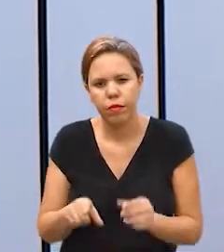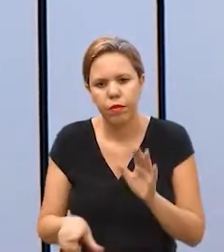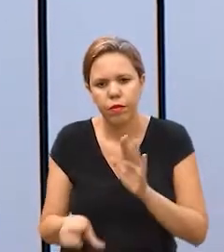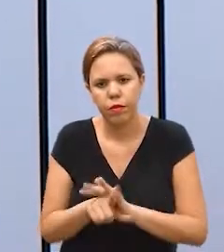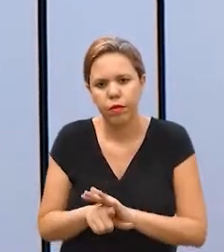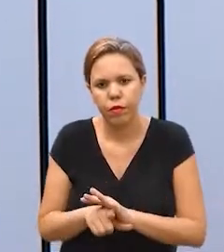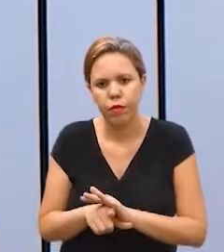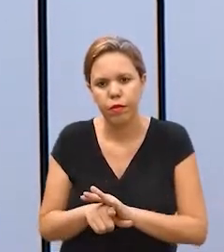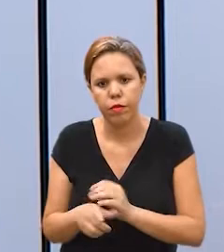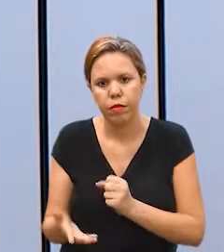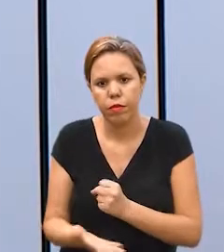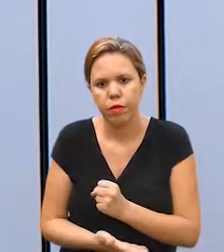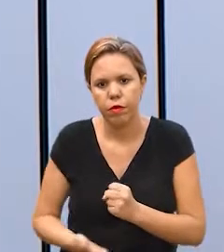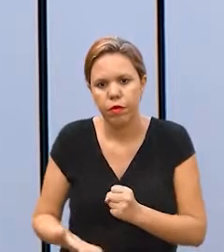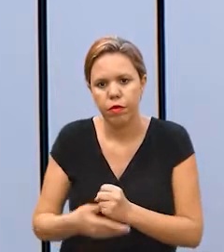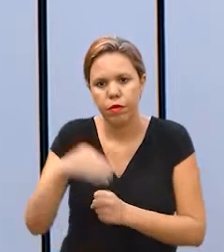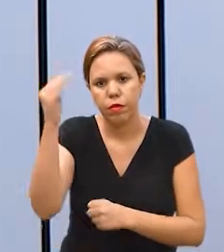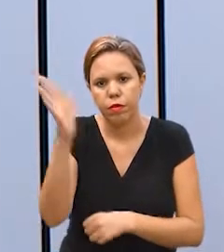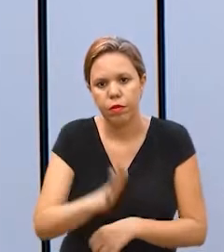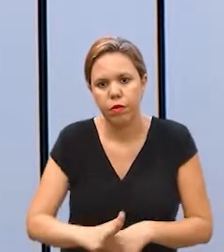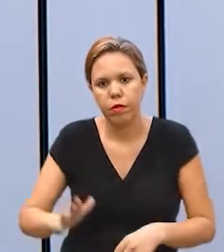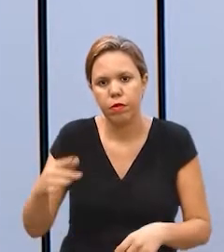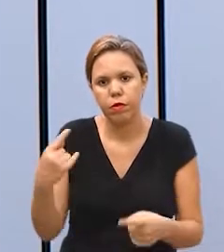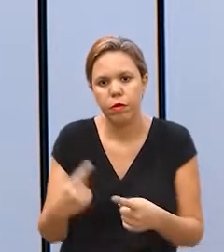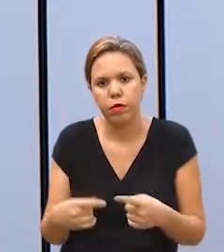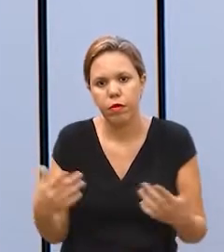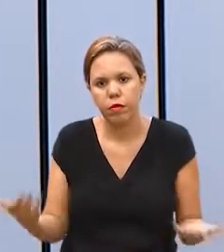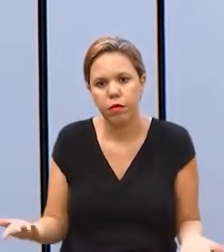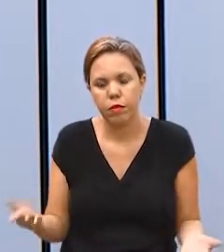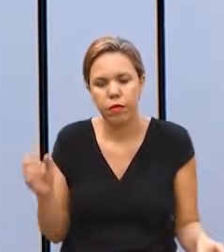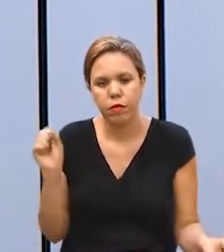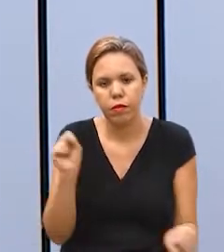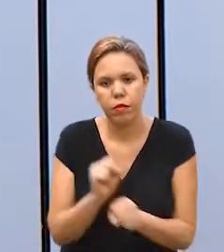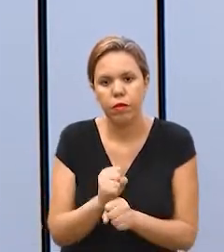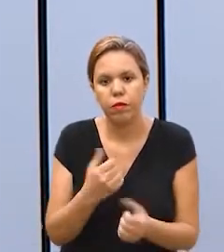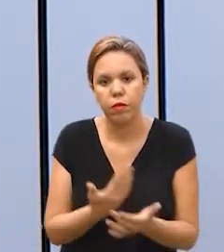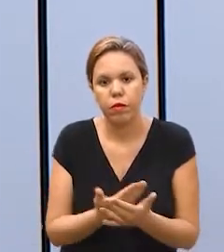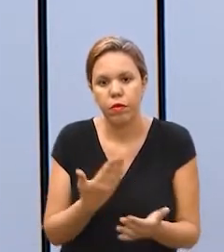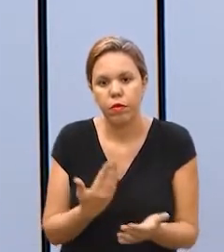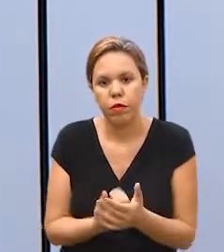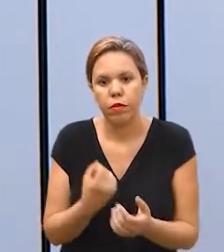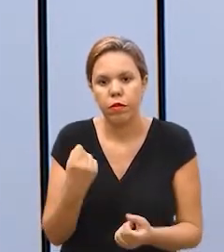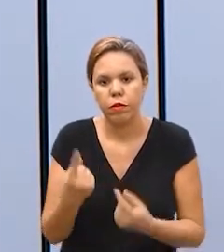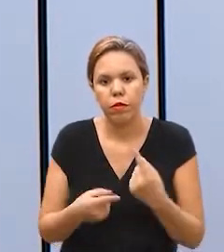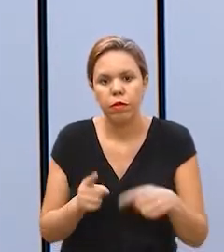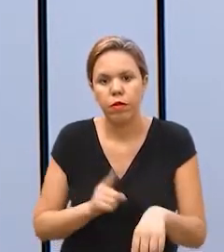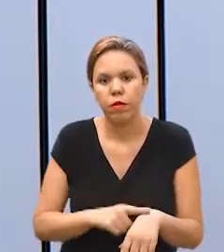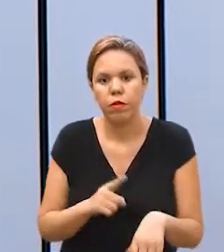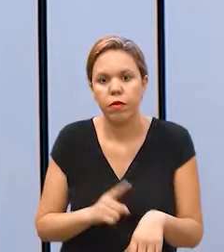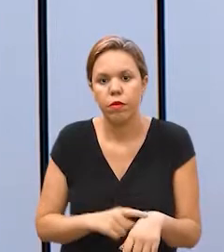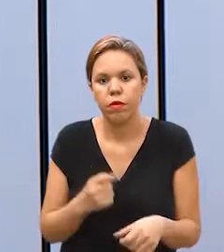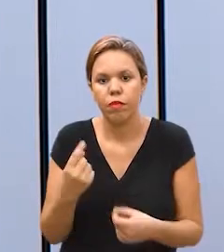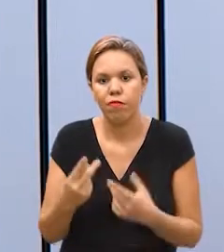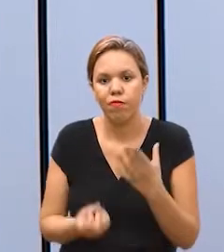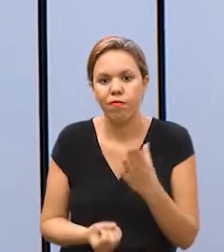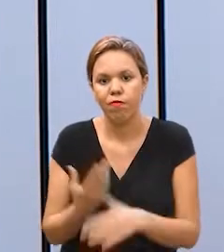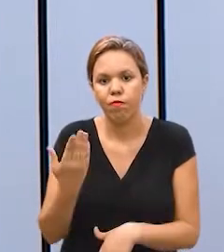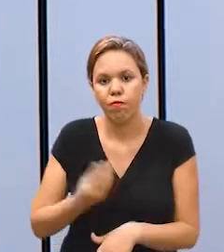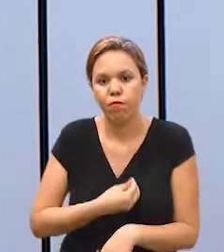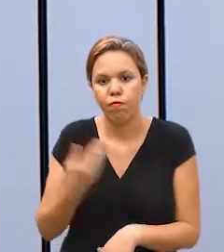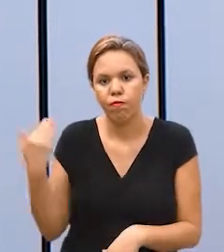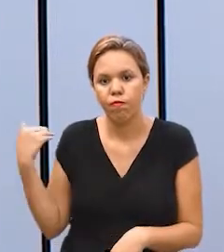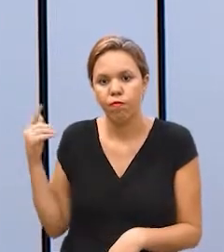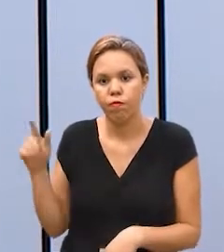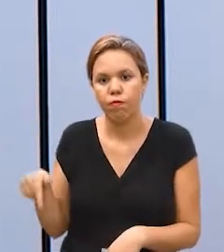Lei de Diretrizes e Bases do Brasil, porque se ela parou de estudar, em algum momento, alguma coisa aconteceu na vida